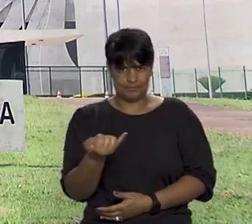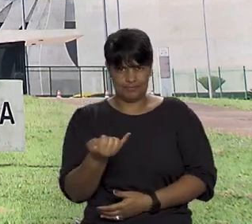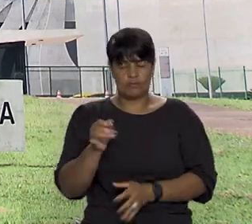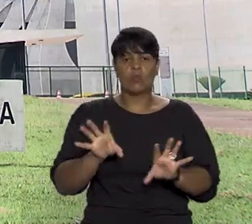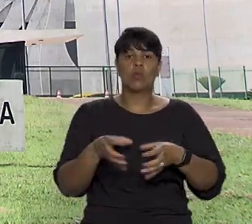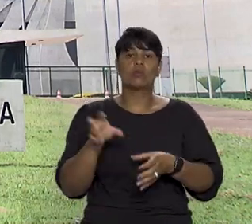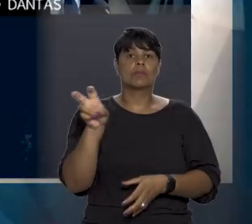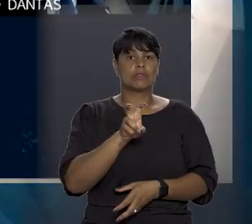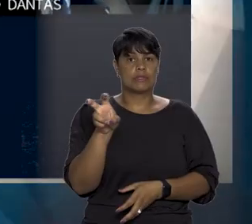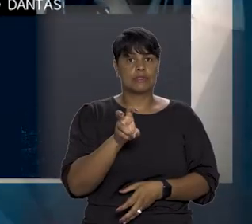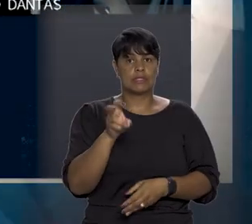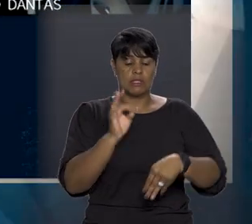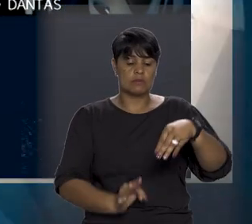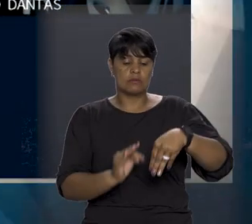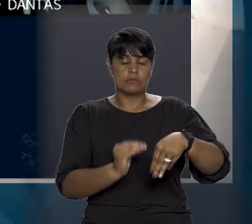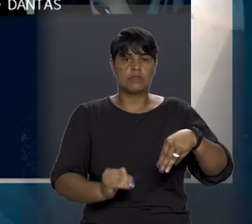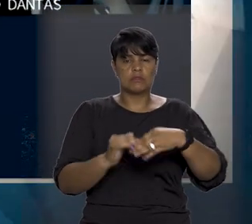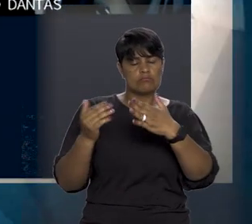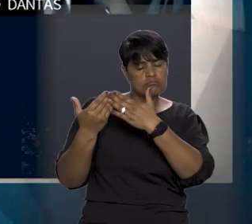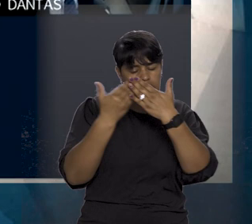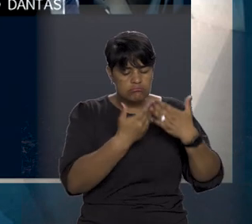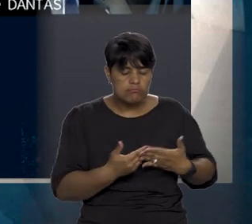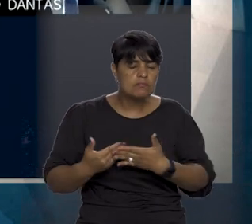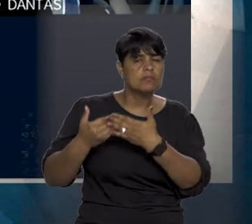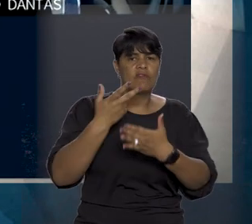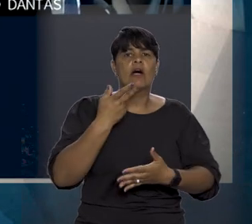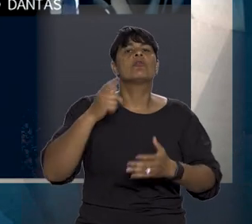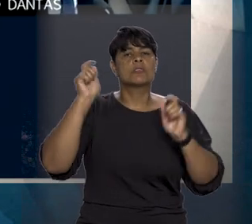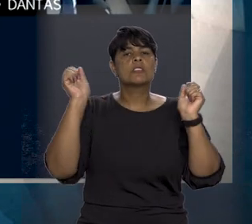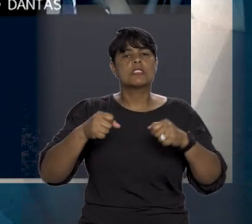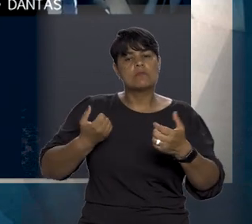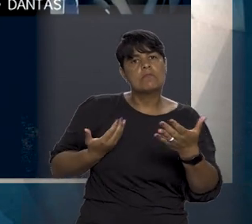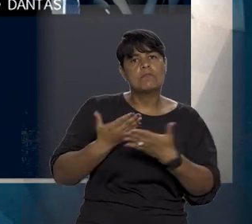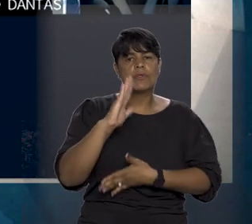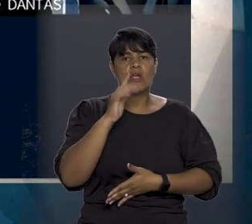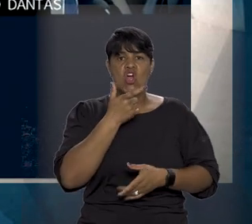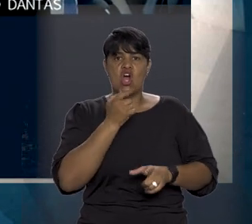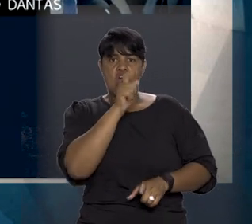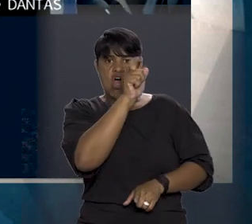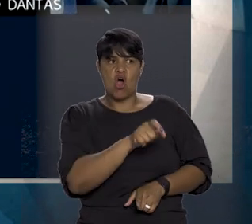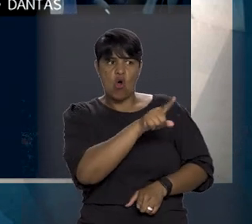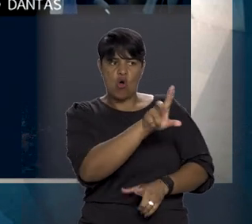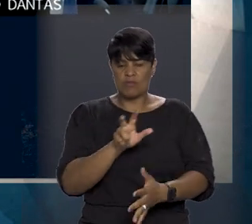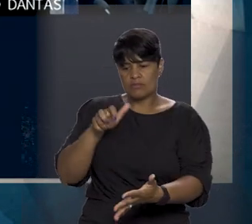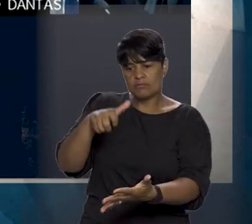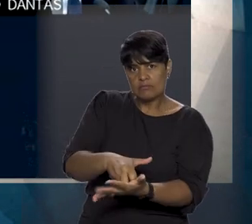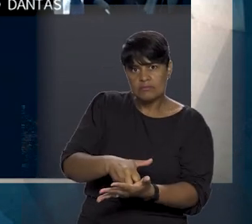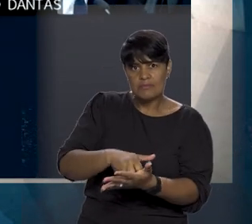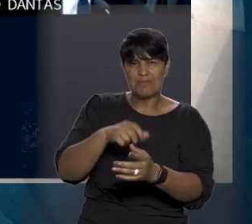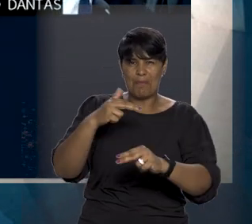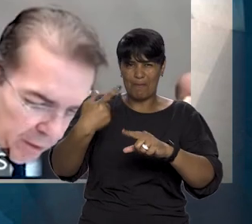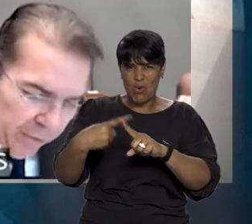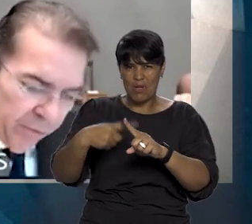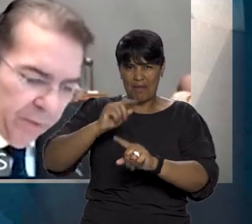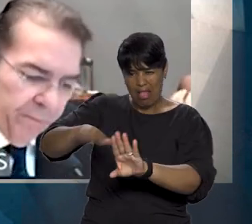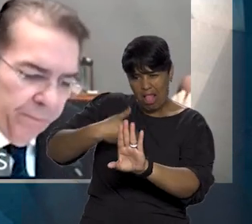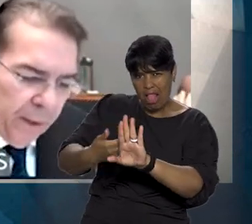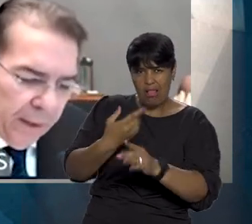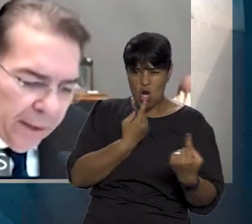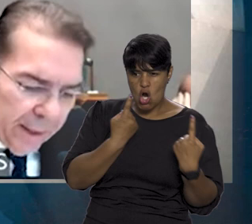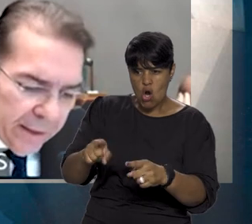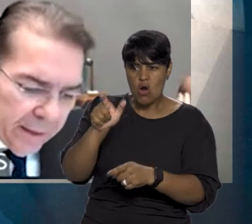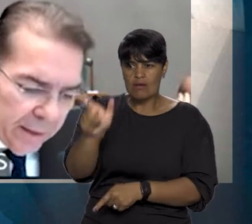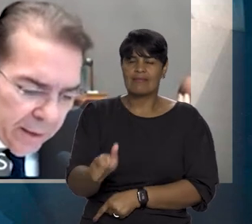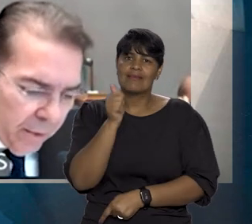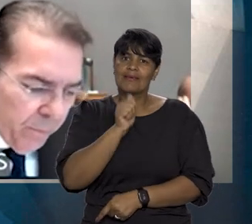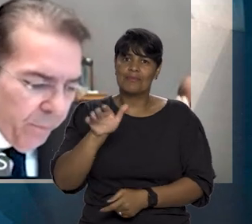ministros da quinta turma entenderam ser válido o aumento da pena de um homem que foi condenado por ameaça à ex-mulher para que ela